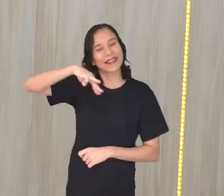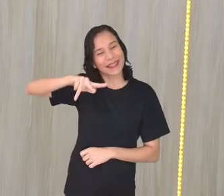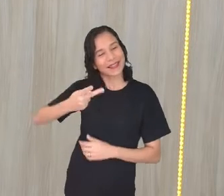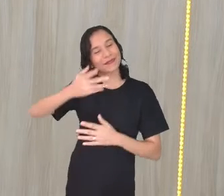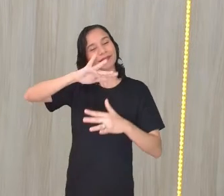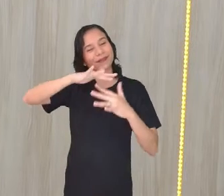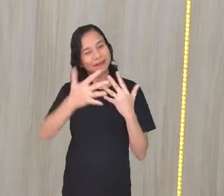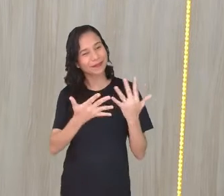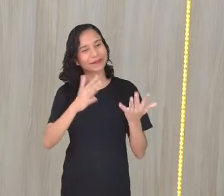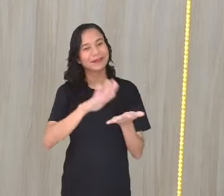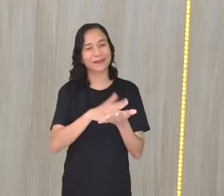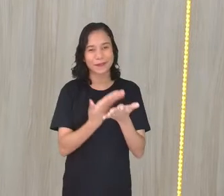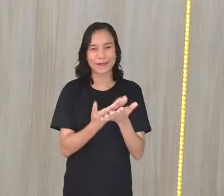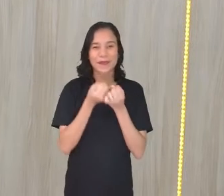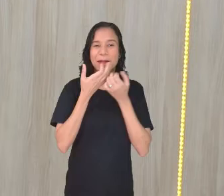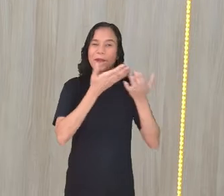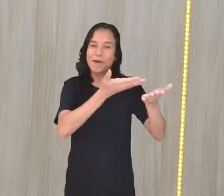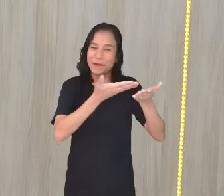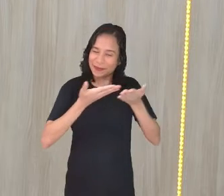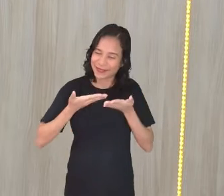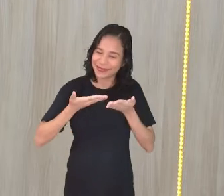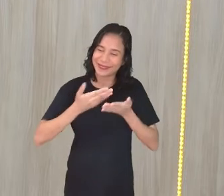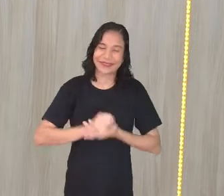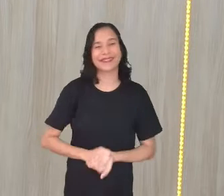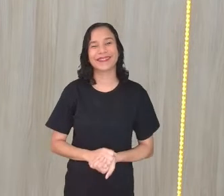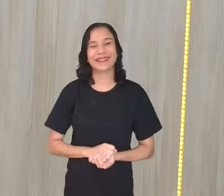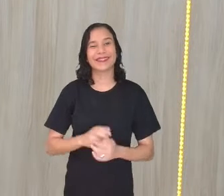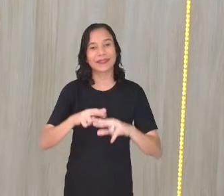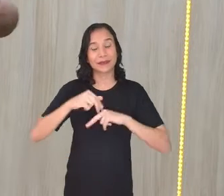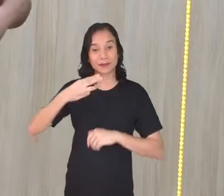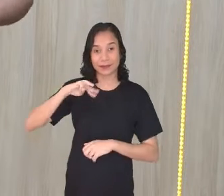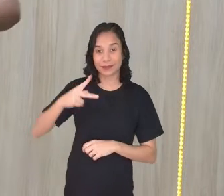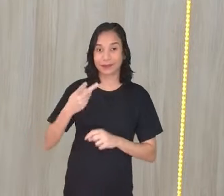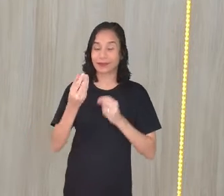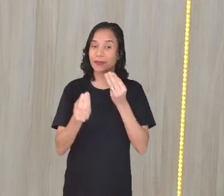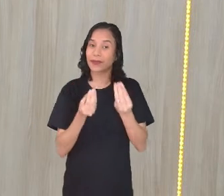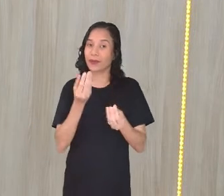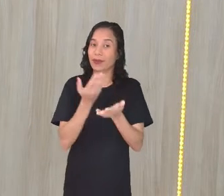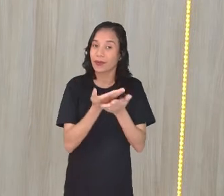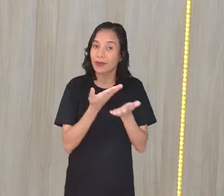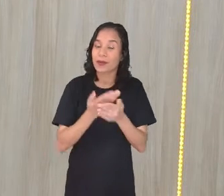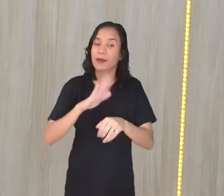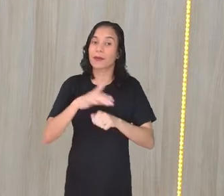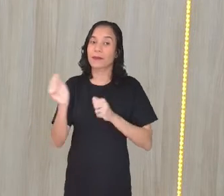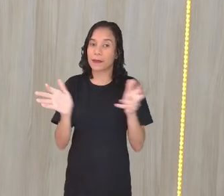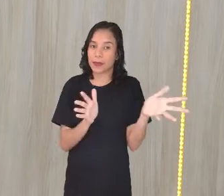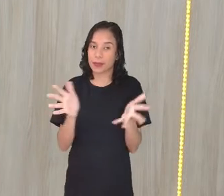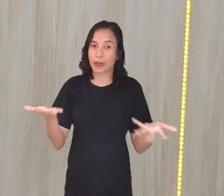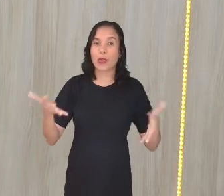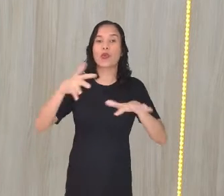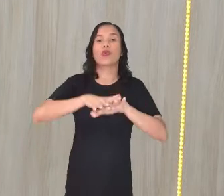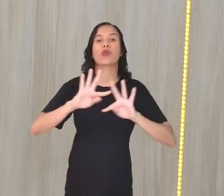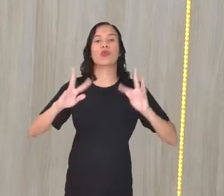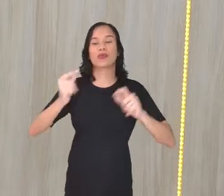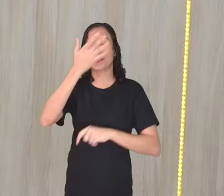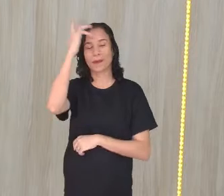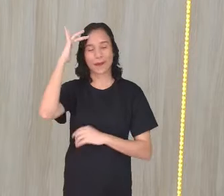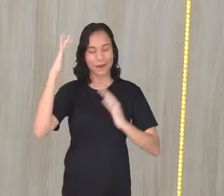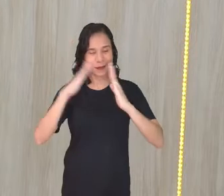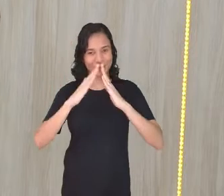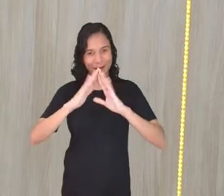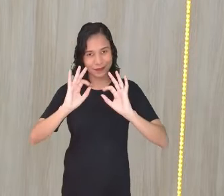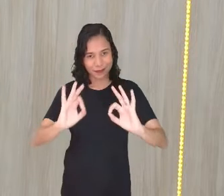nossa intérprete de Libras. Seja muito bem-vinda, Helena. Helena vai tornar a nossa aula muito mais acessível a todo mundo aí em casa, tá